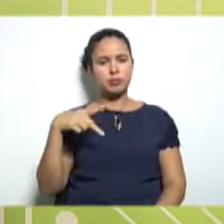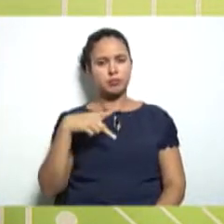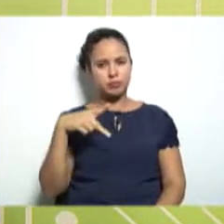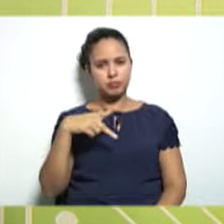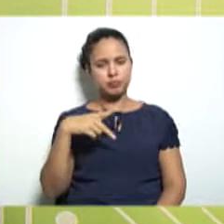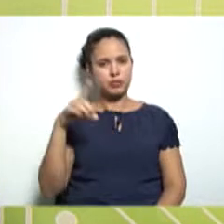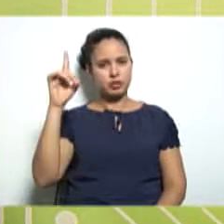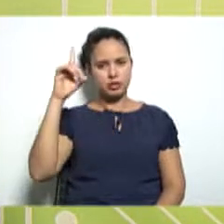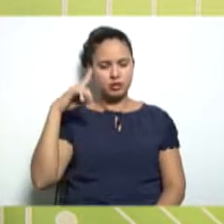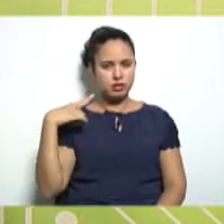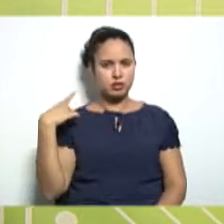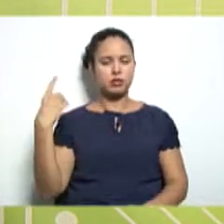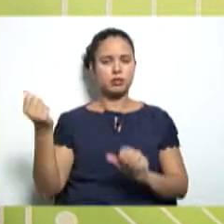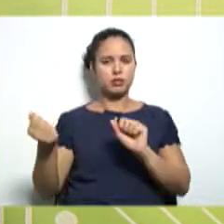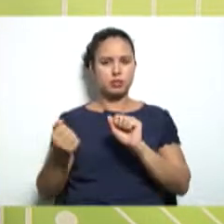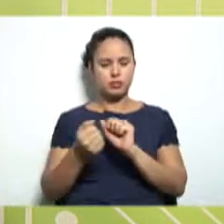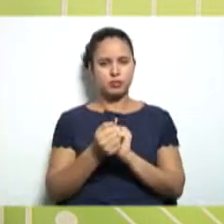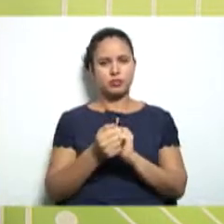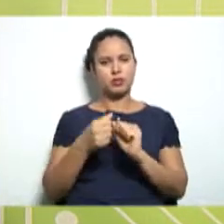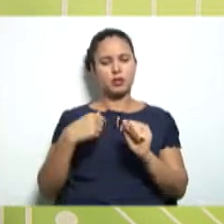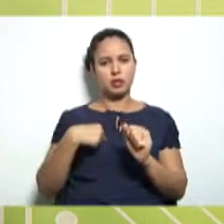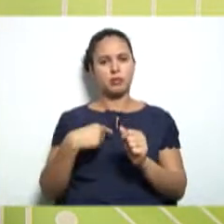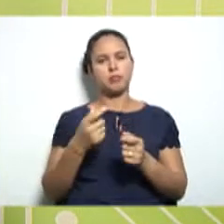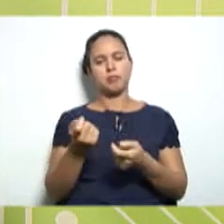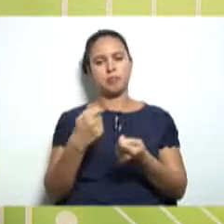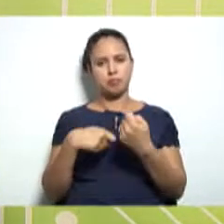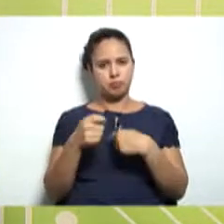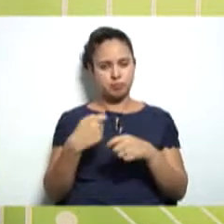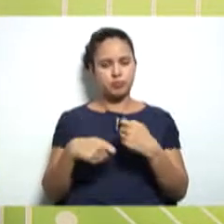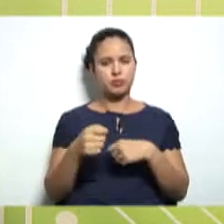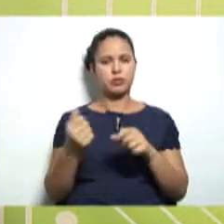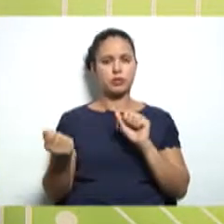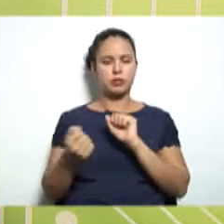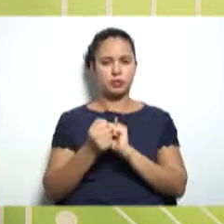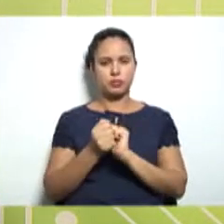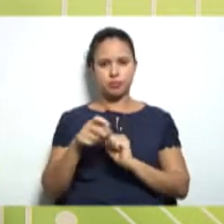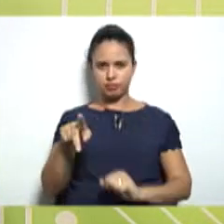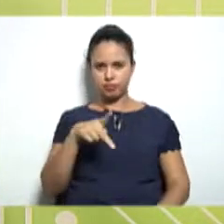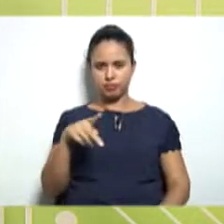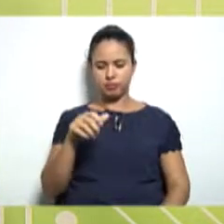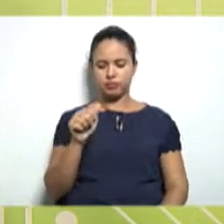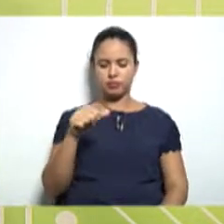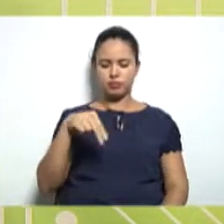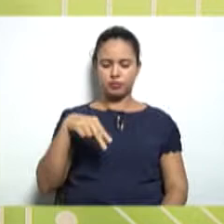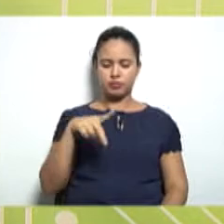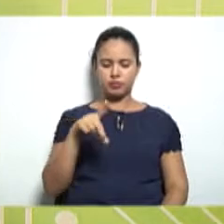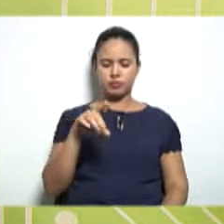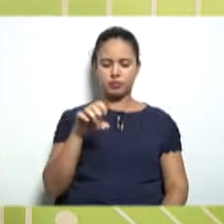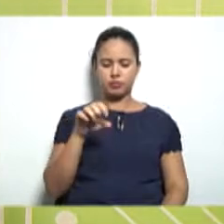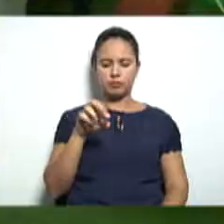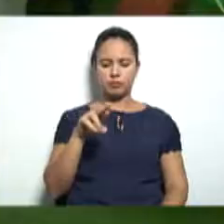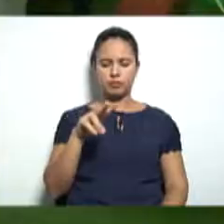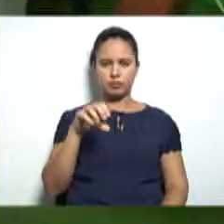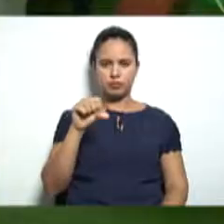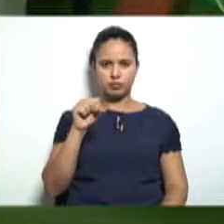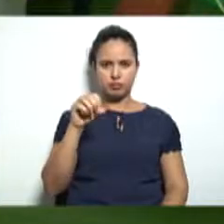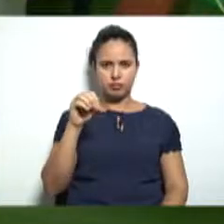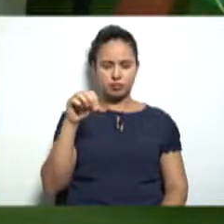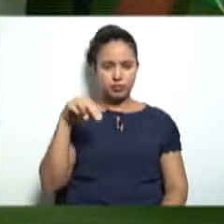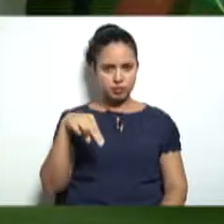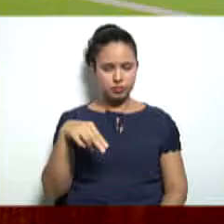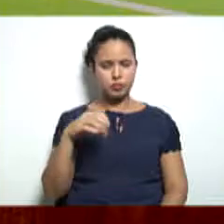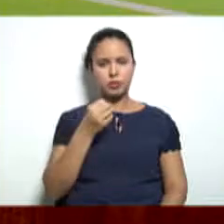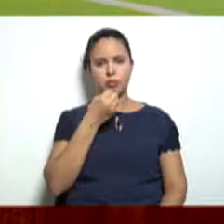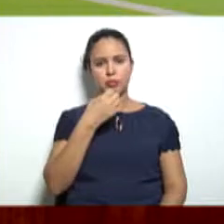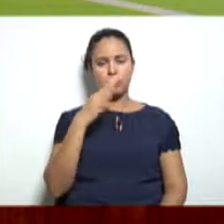Denise Tontiucci, professora economista aqui do IFRO, e aqui comigo está o professor Anderson Fernandes. Tudo bom, professor? Boa